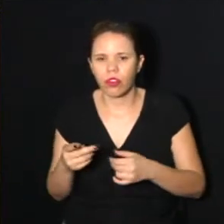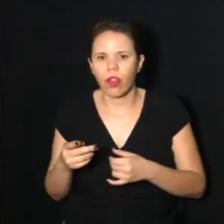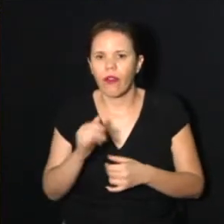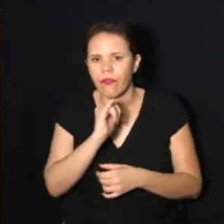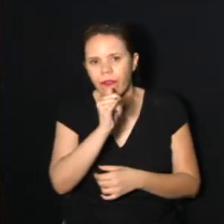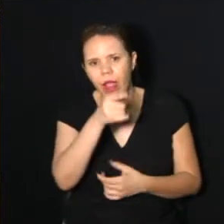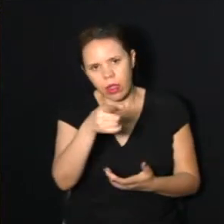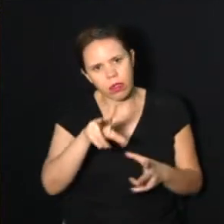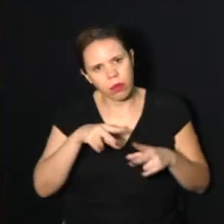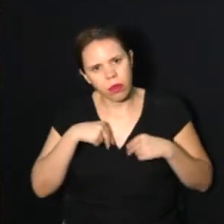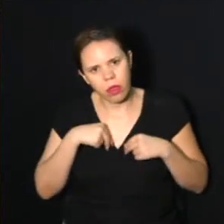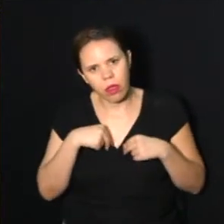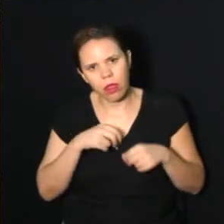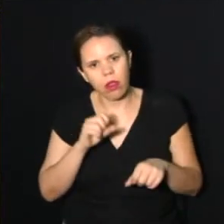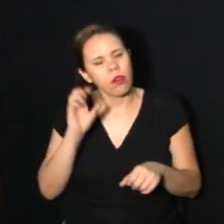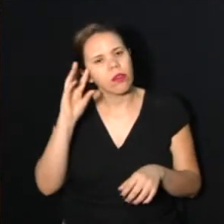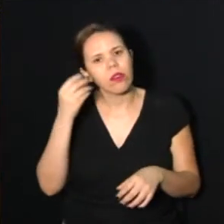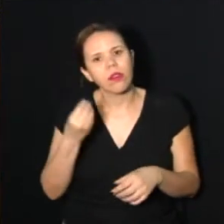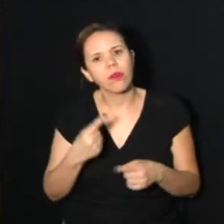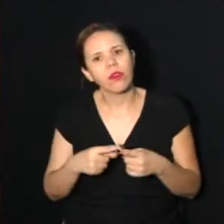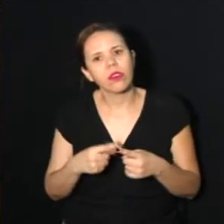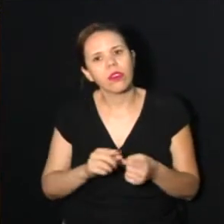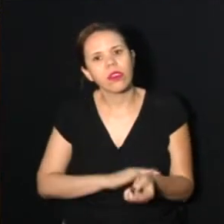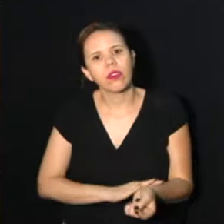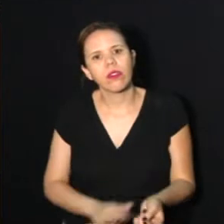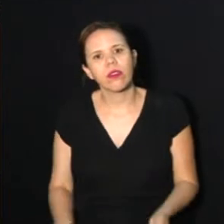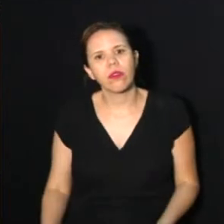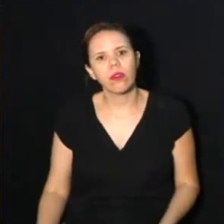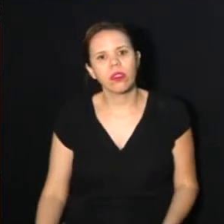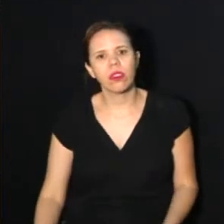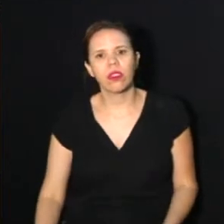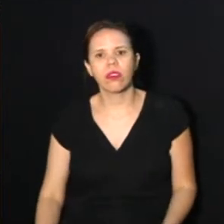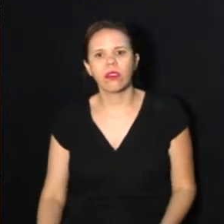senhor merece. É que eu não entendi por que o senhor está tão nervoso.